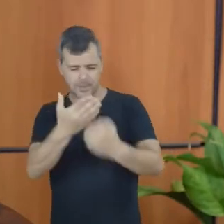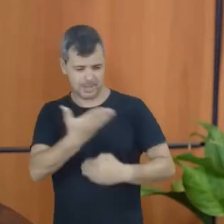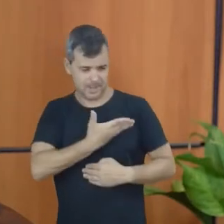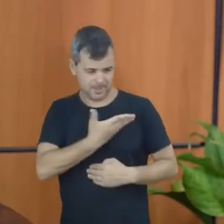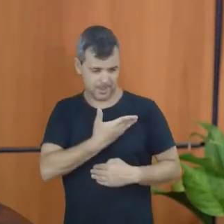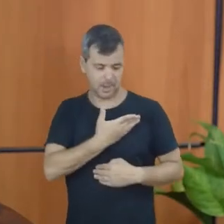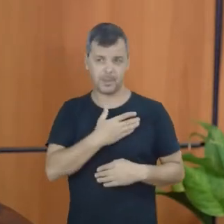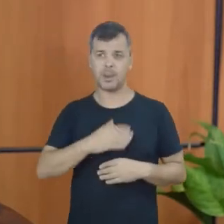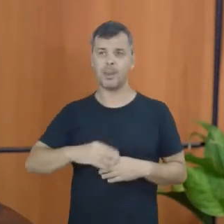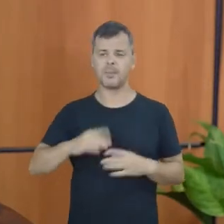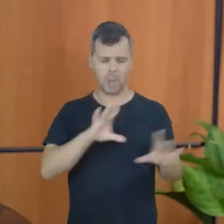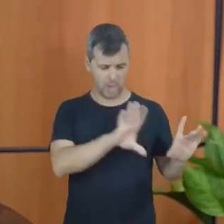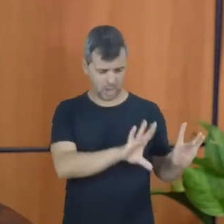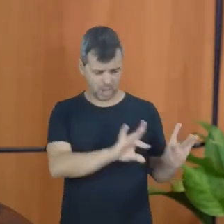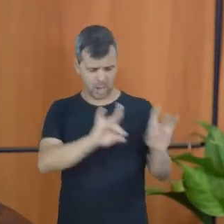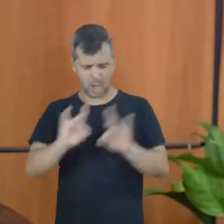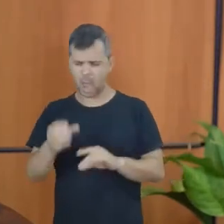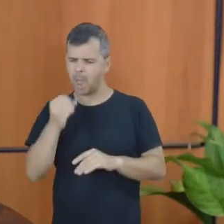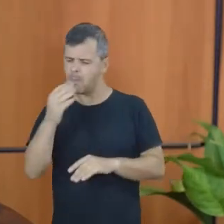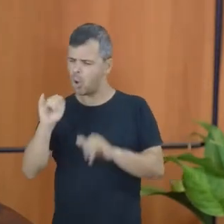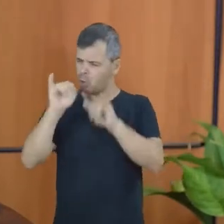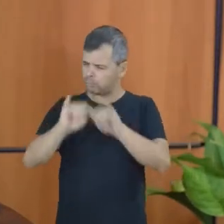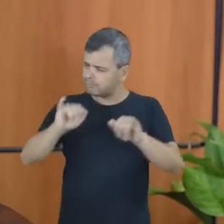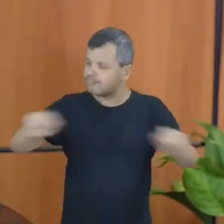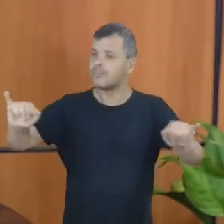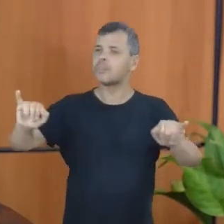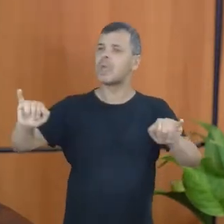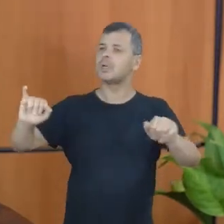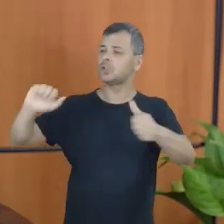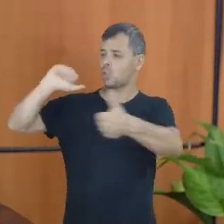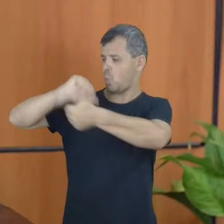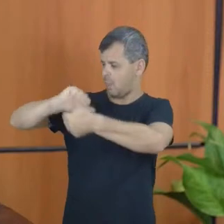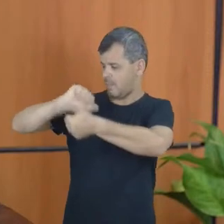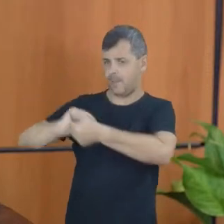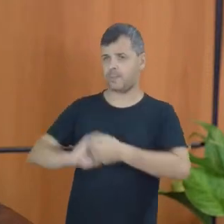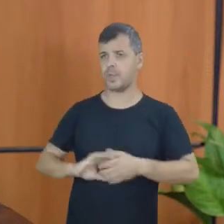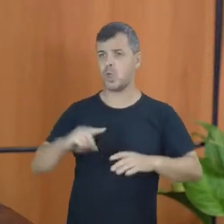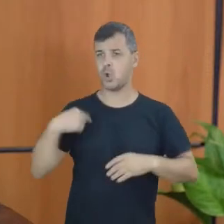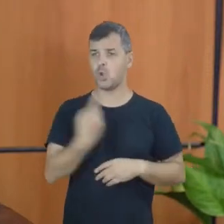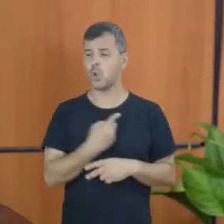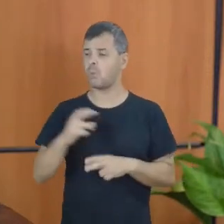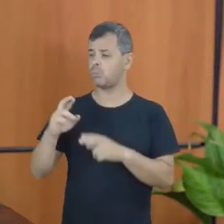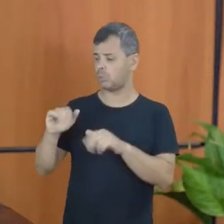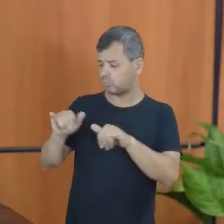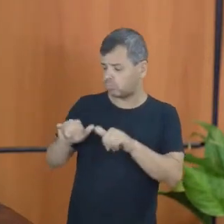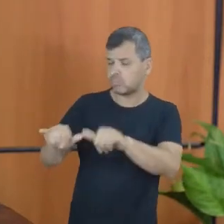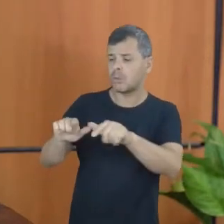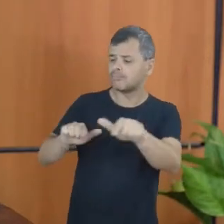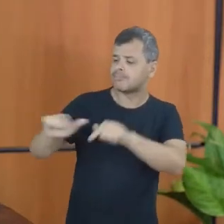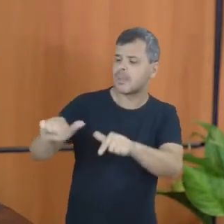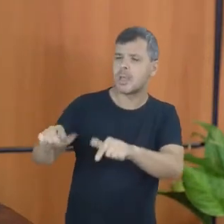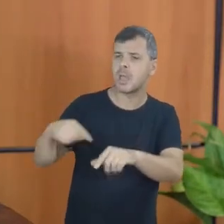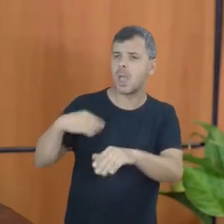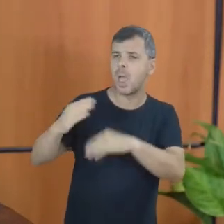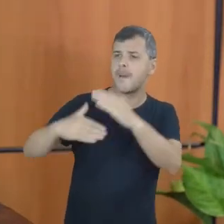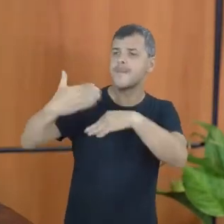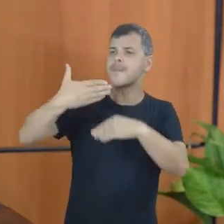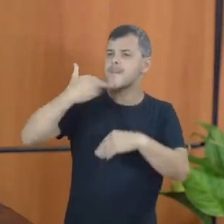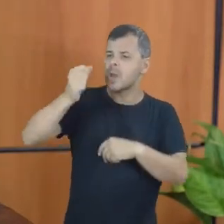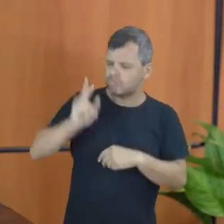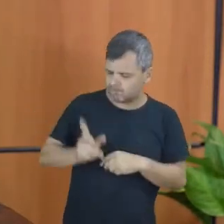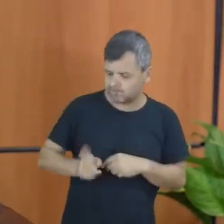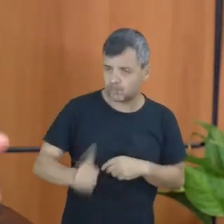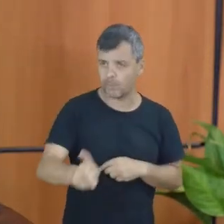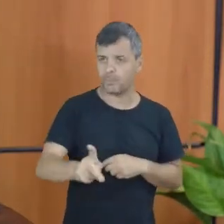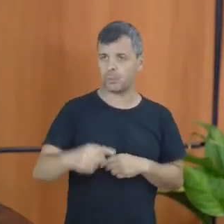né, sempre acompanhar a boa informação de qualidade. O que nós esperamos do mercado de trabalho é um processo de melhoria